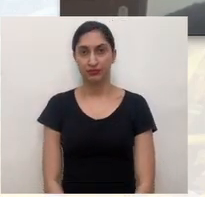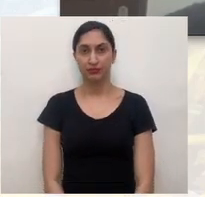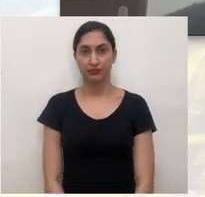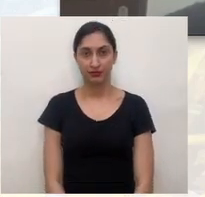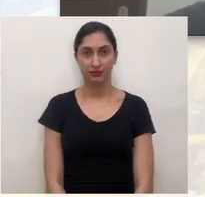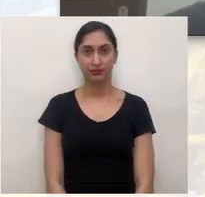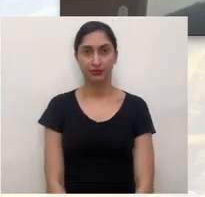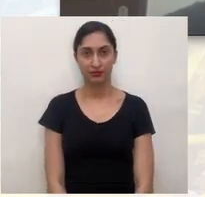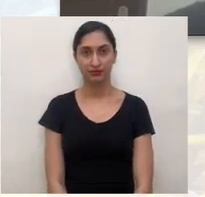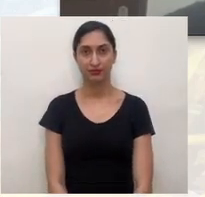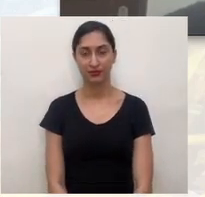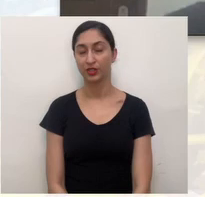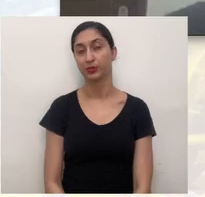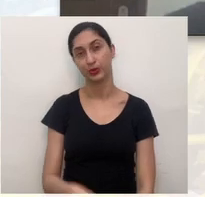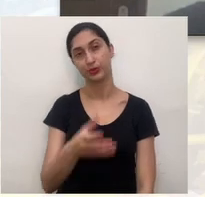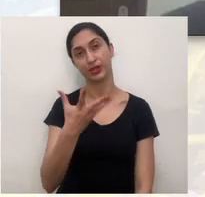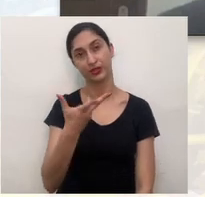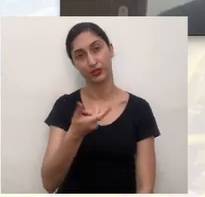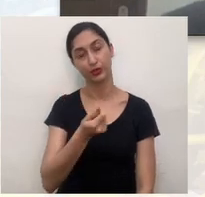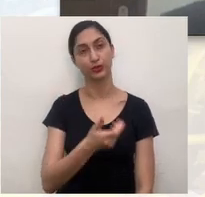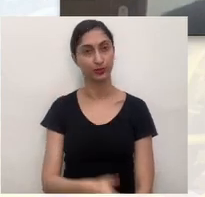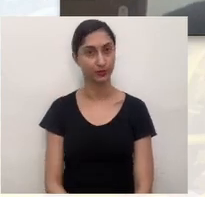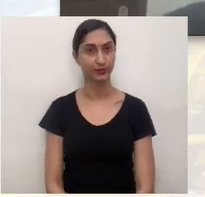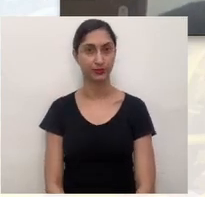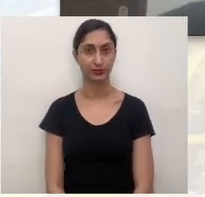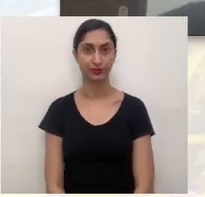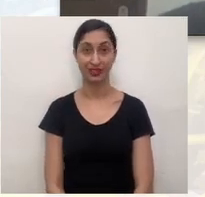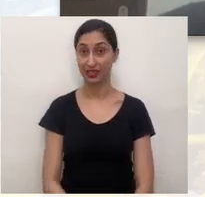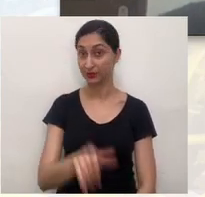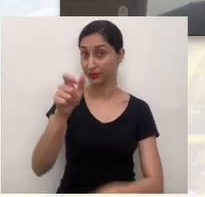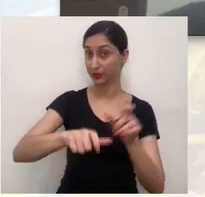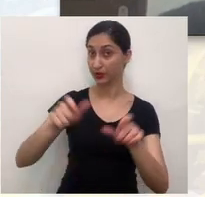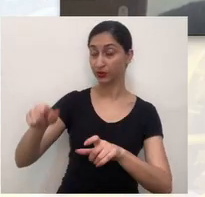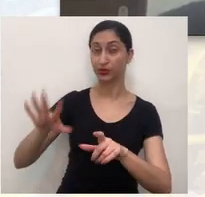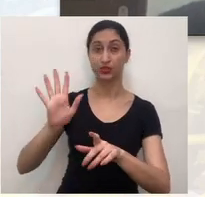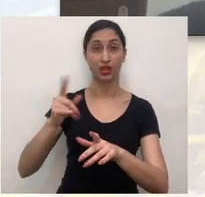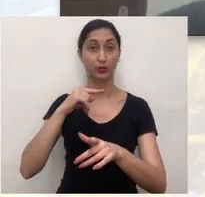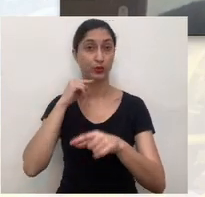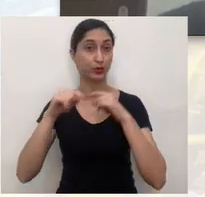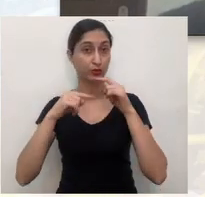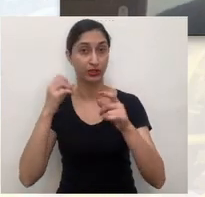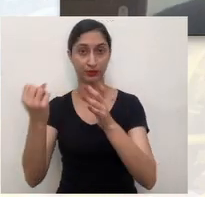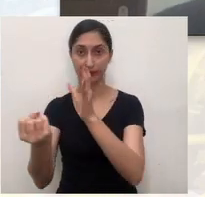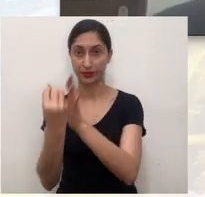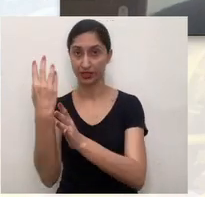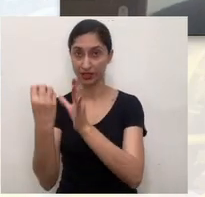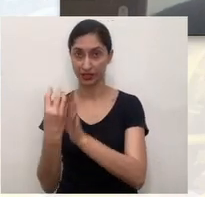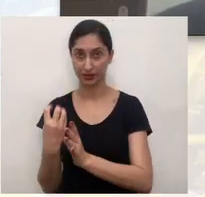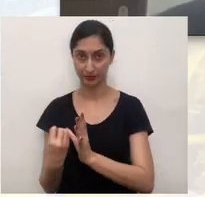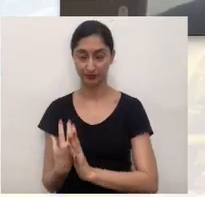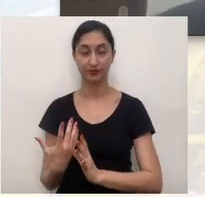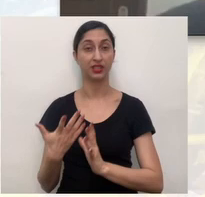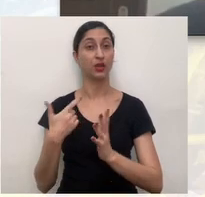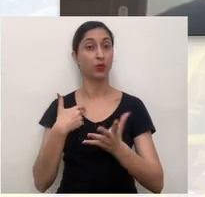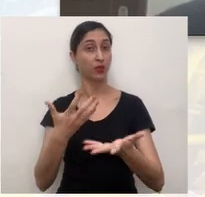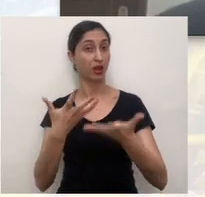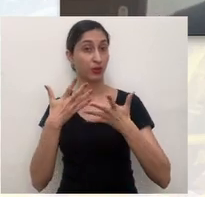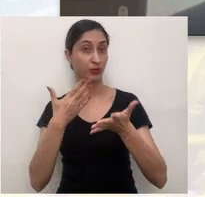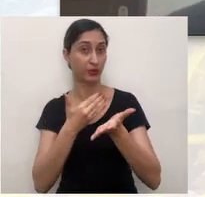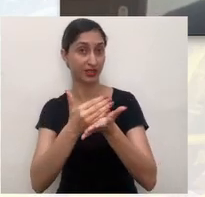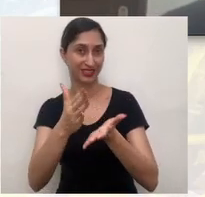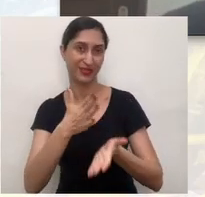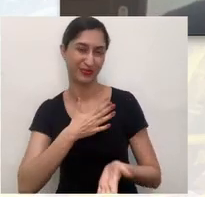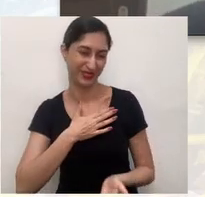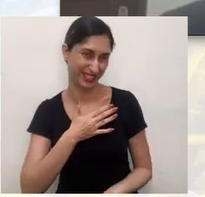do Burle Marx. Eu achei muito incrível. O pessoal já está mandando algumas dúvidas aqui pelo chat. Eu queria começar com uma questão